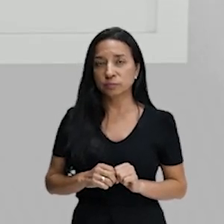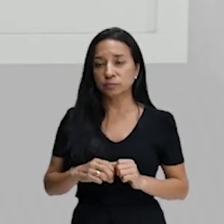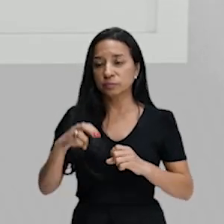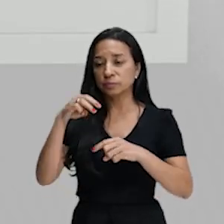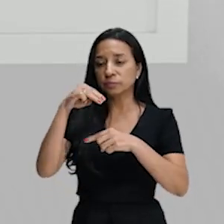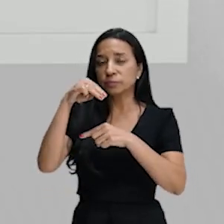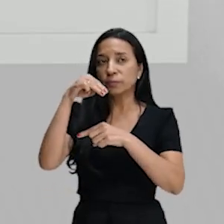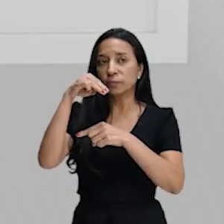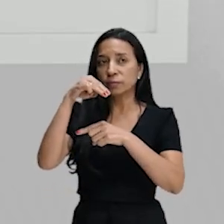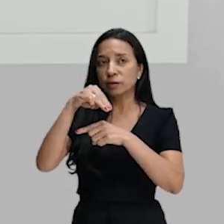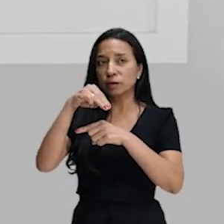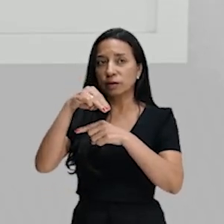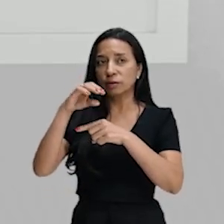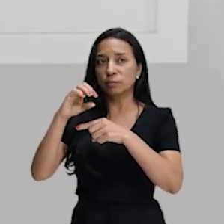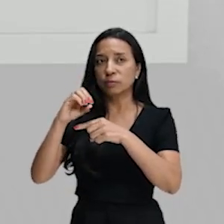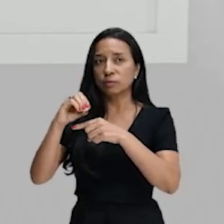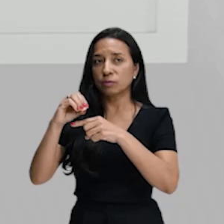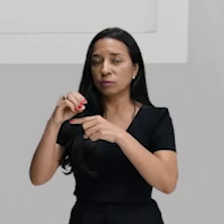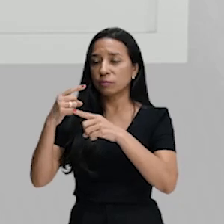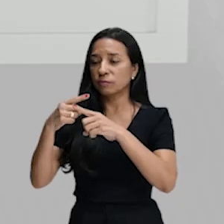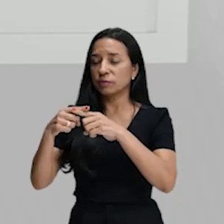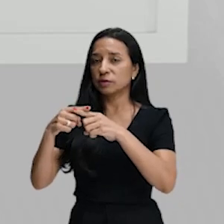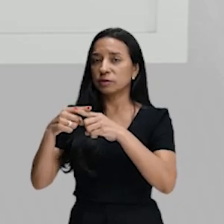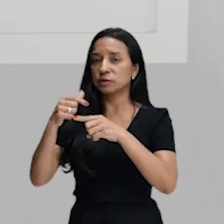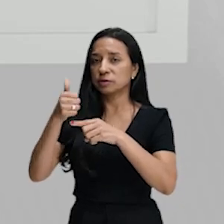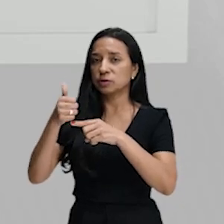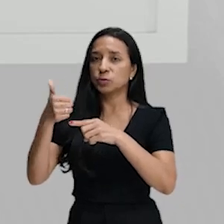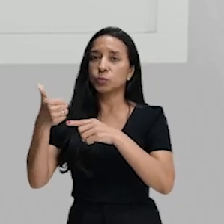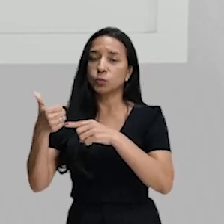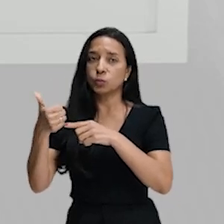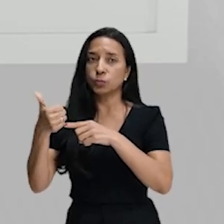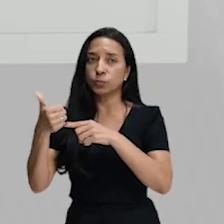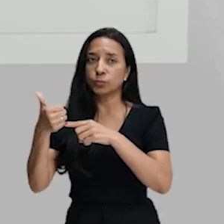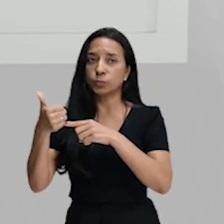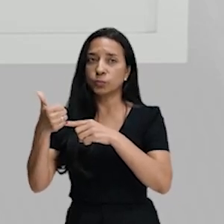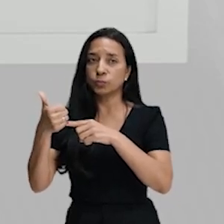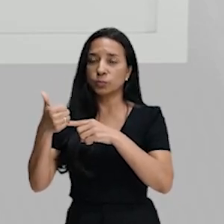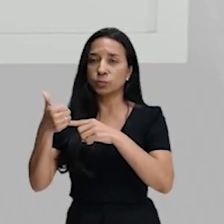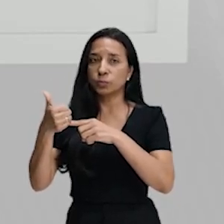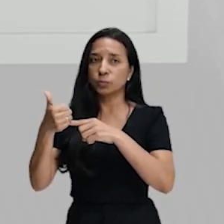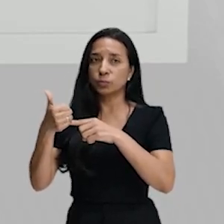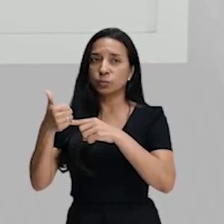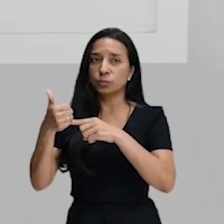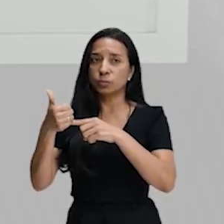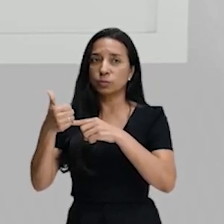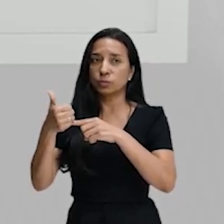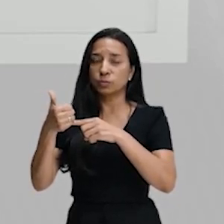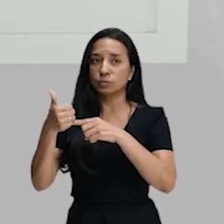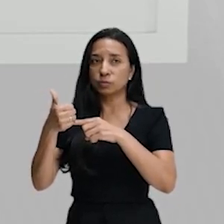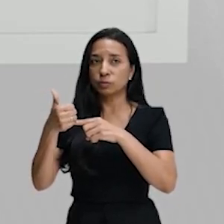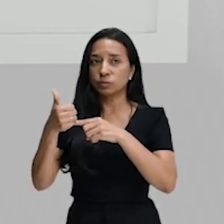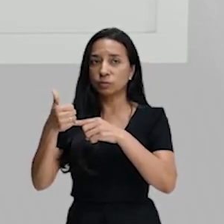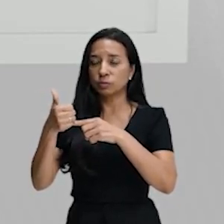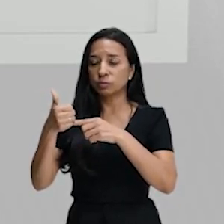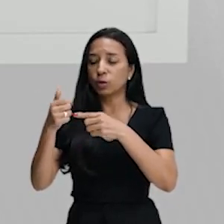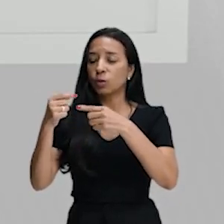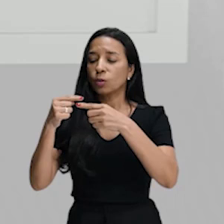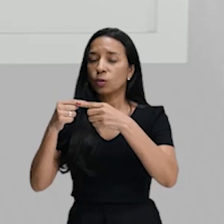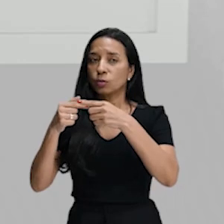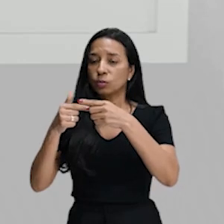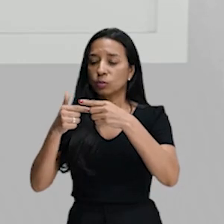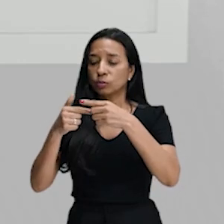coeficiente vezes a corrente 1 sobre 2π 8 vezes 10 a